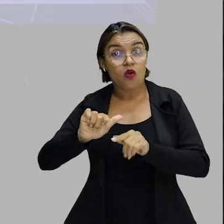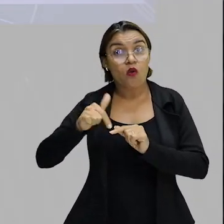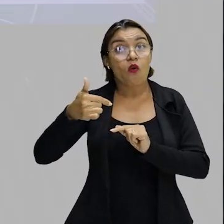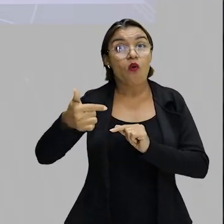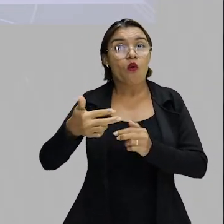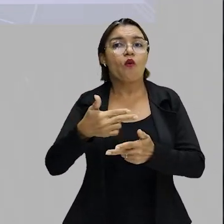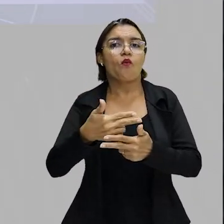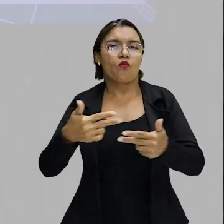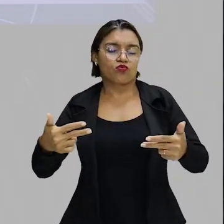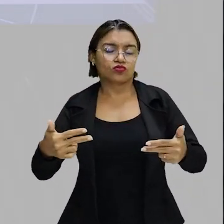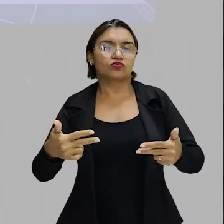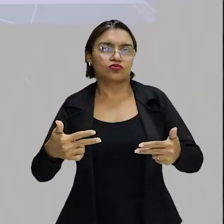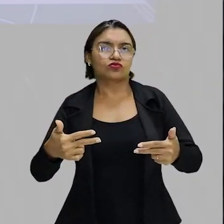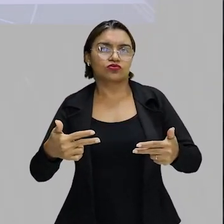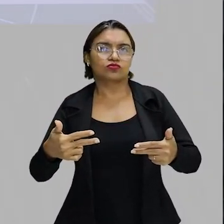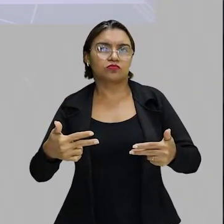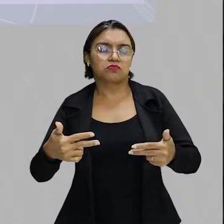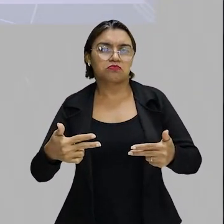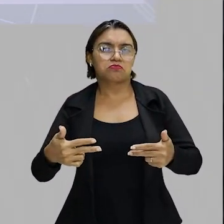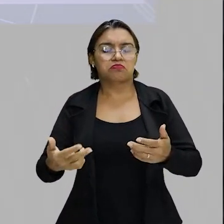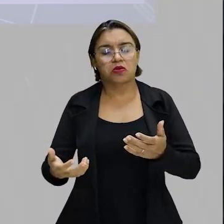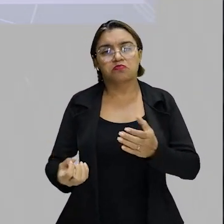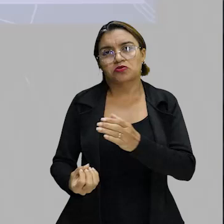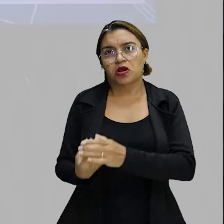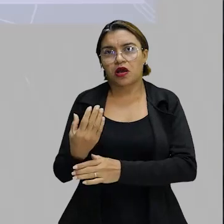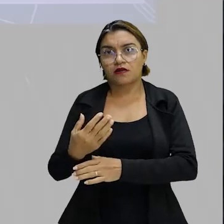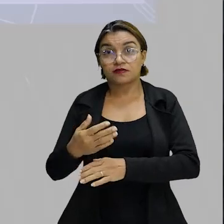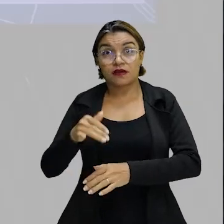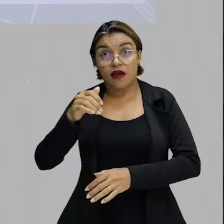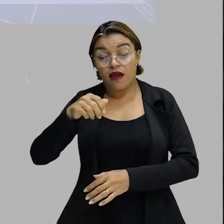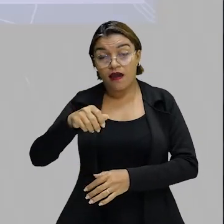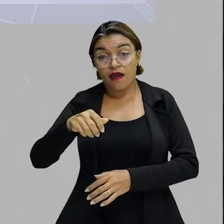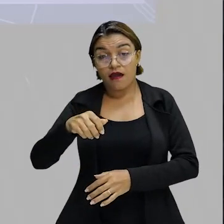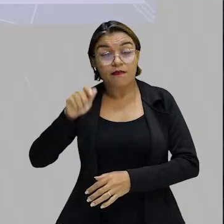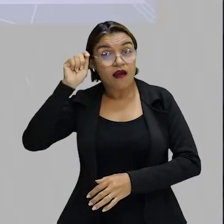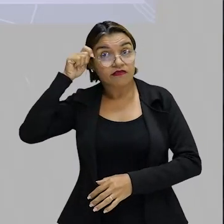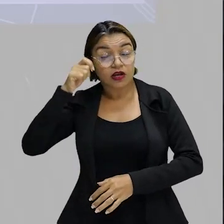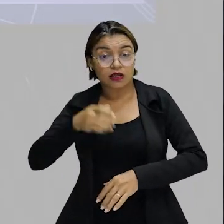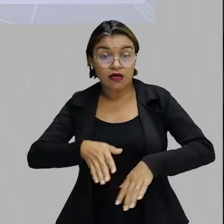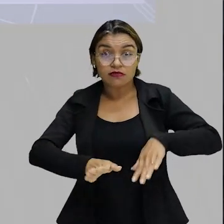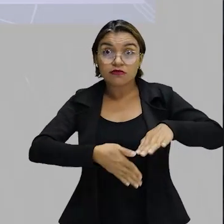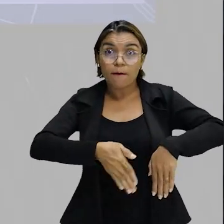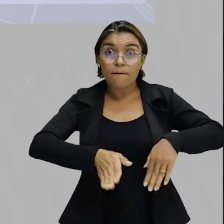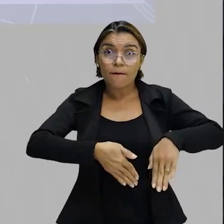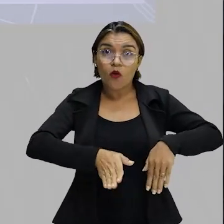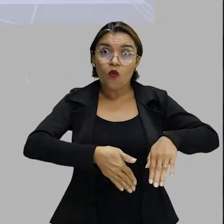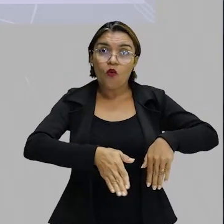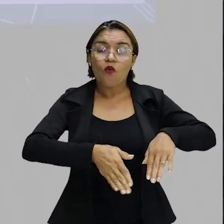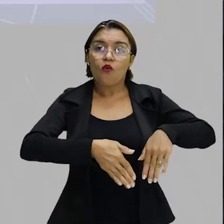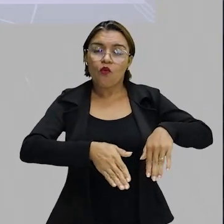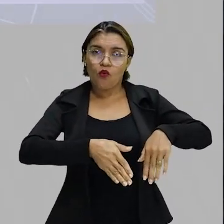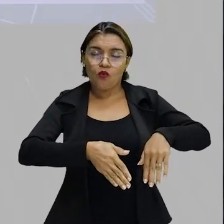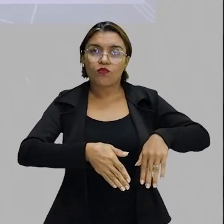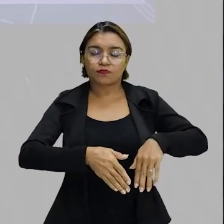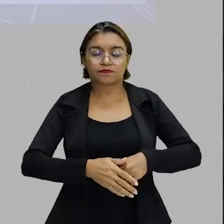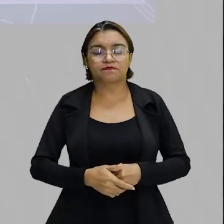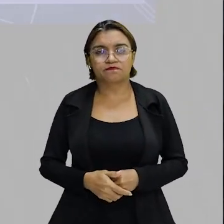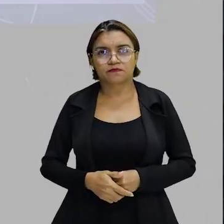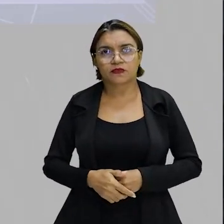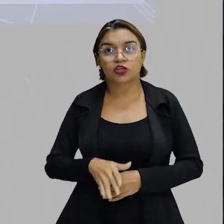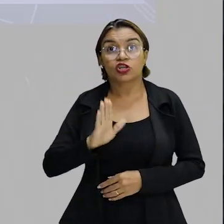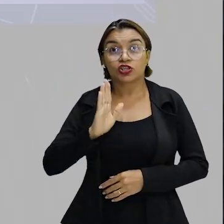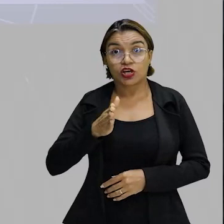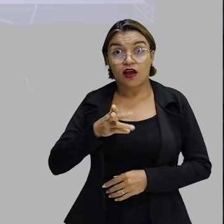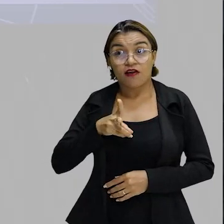tem outros de raiz africana. E aqui, ó, tambor, que são instrumentos de percussão, movimentos onde vai se fazer som. Você já foi a